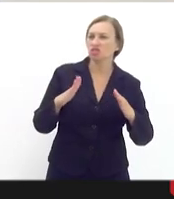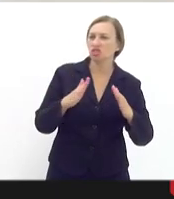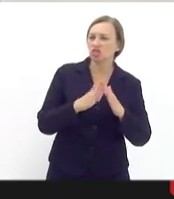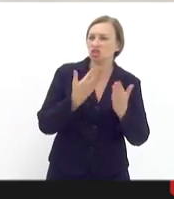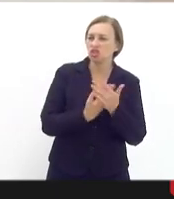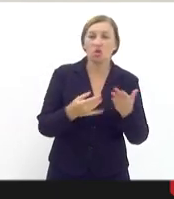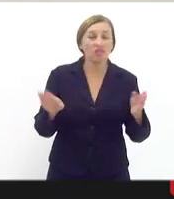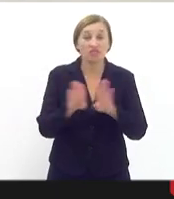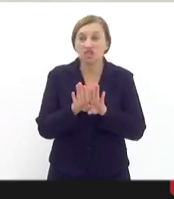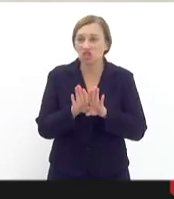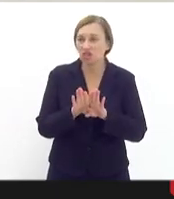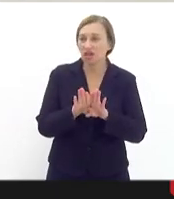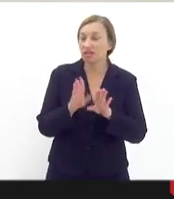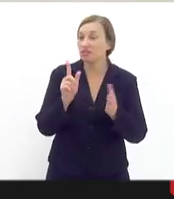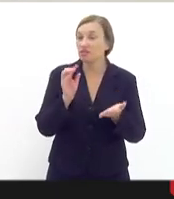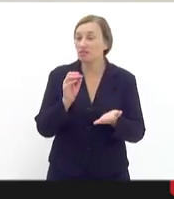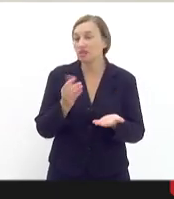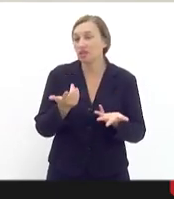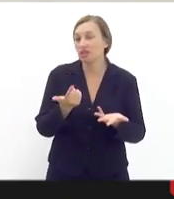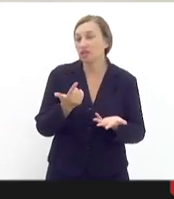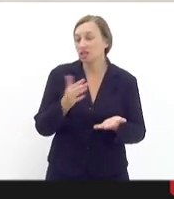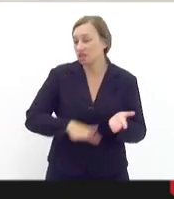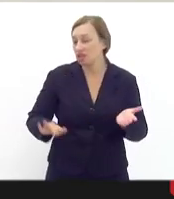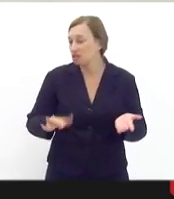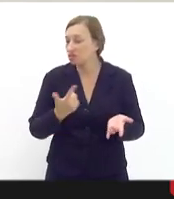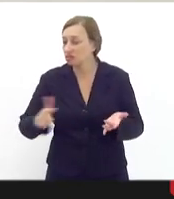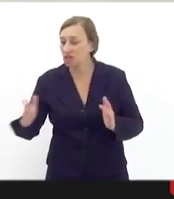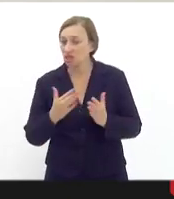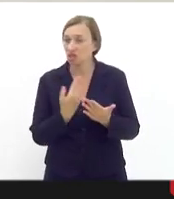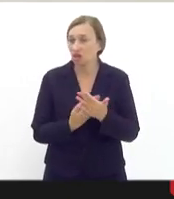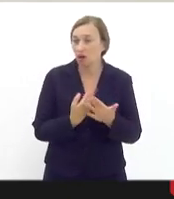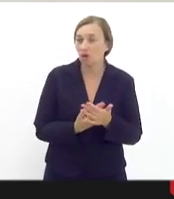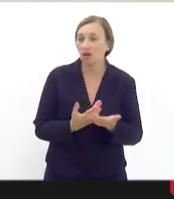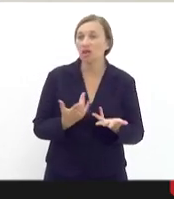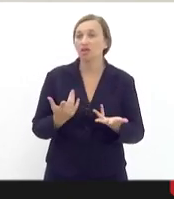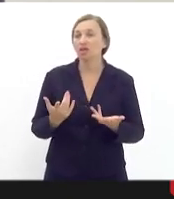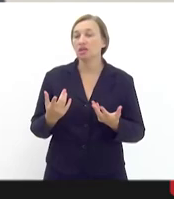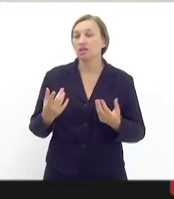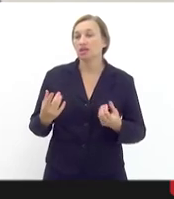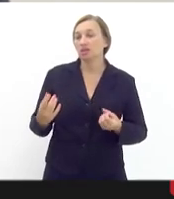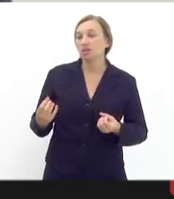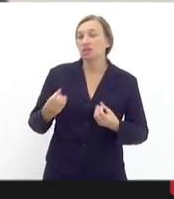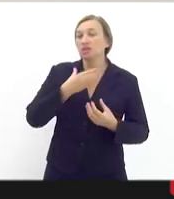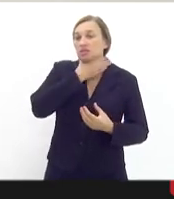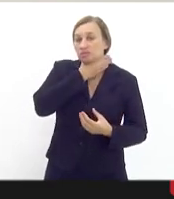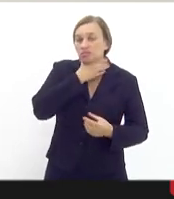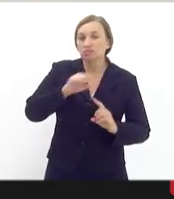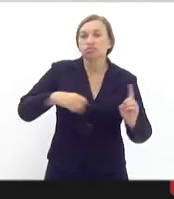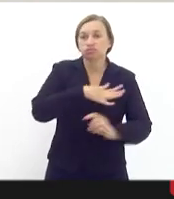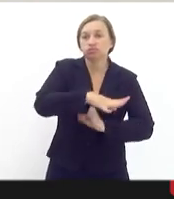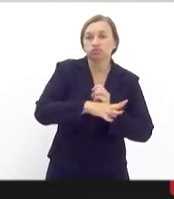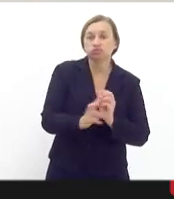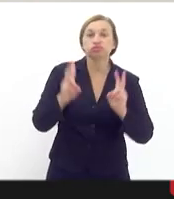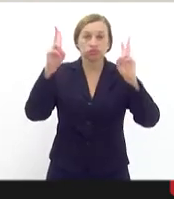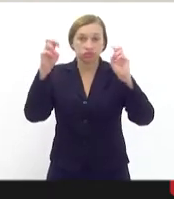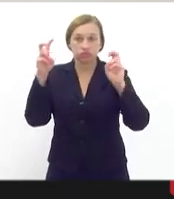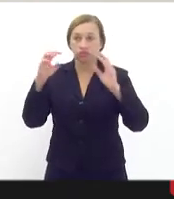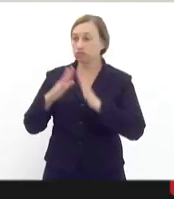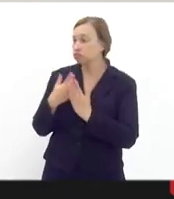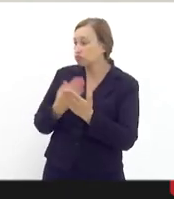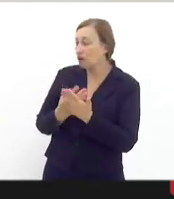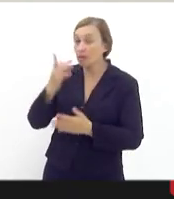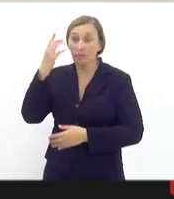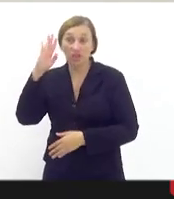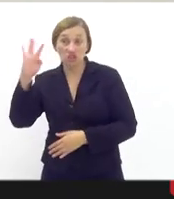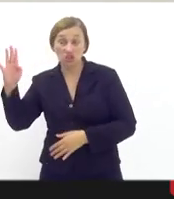escola, é um impacto imensurável, né, de crise social que a gente está tendo, por exemplo, só com essa questão da escola. Imagina